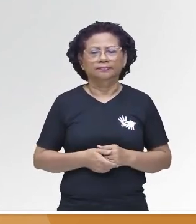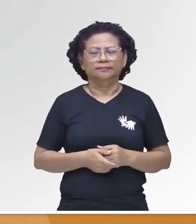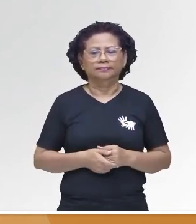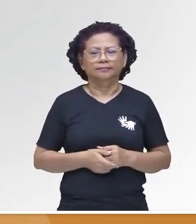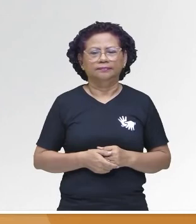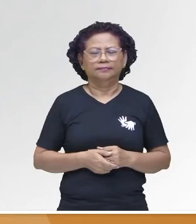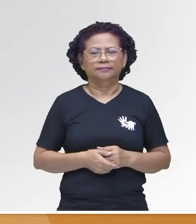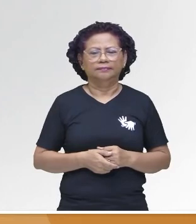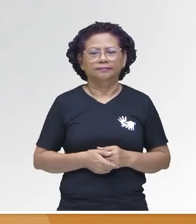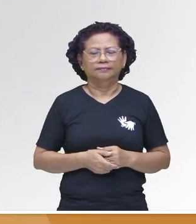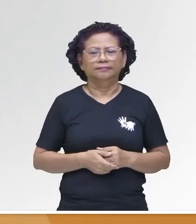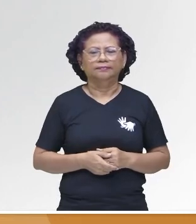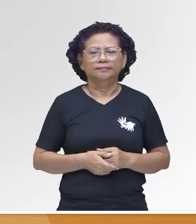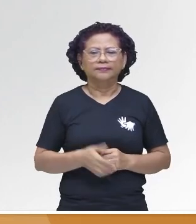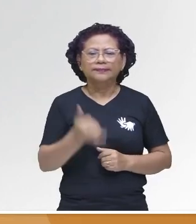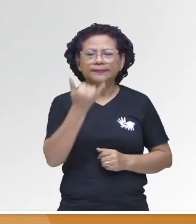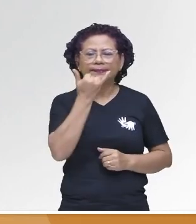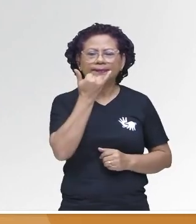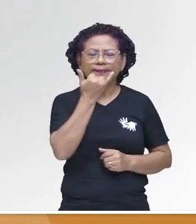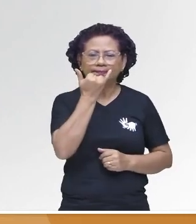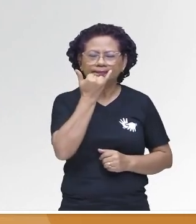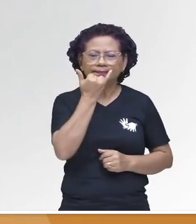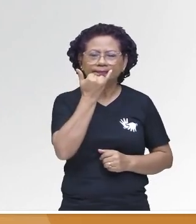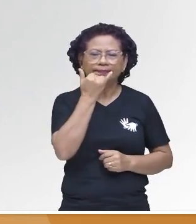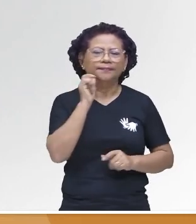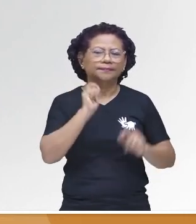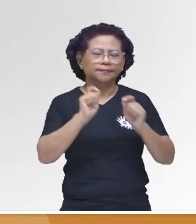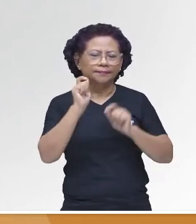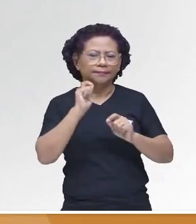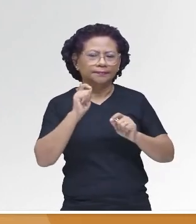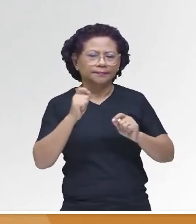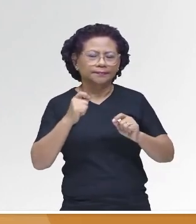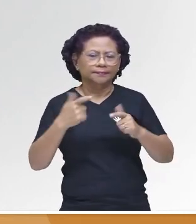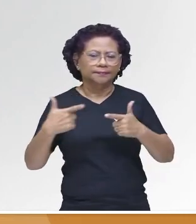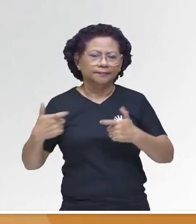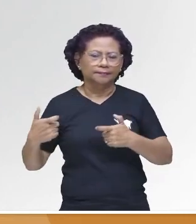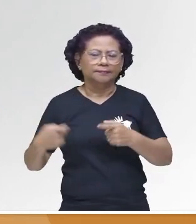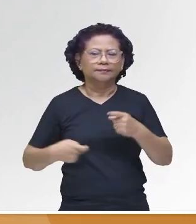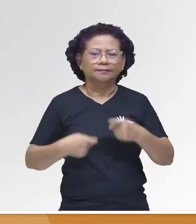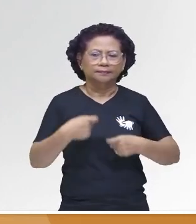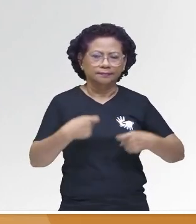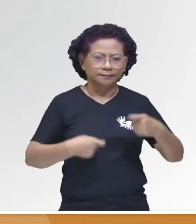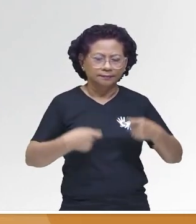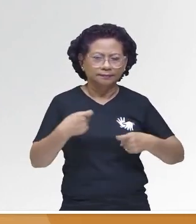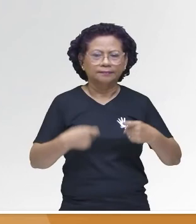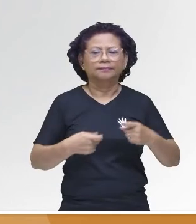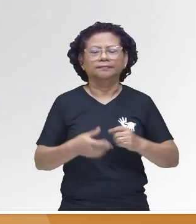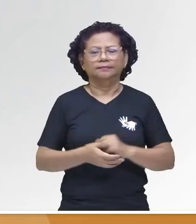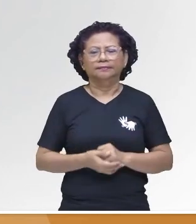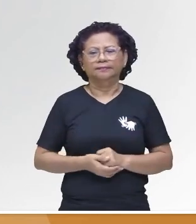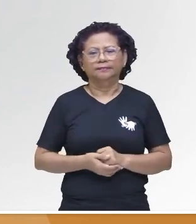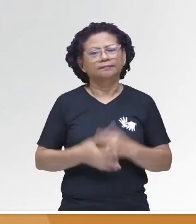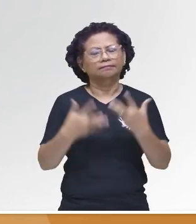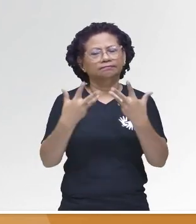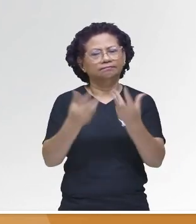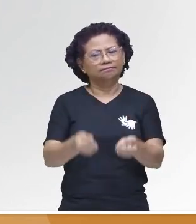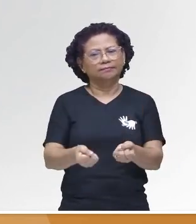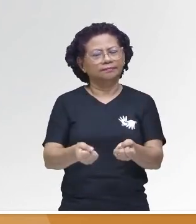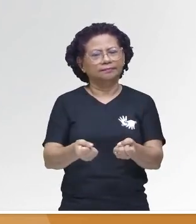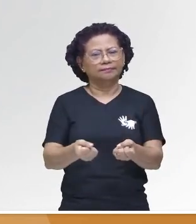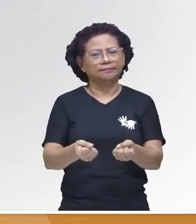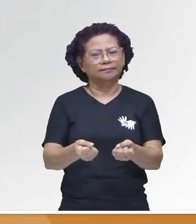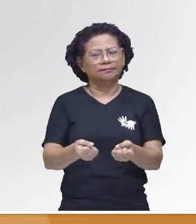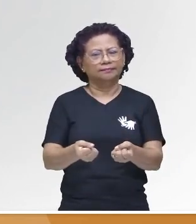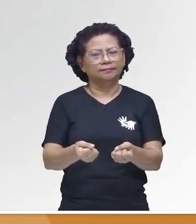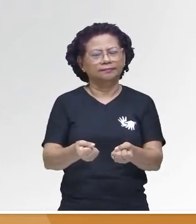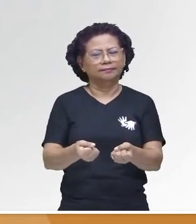crimes políticos. Como uma guerra, ela não é uma guerra, a não ser que seja uma guerra de tráfico de droga, mas a guerra, comumente, ela é uma